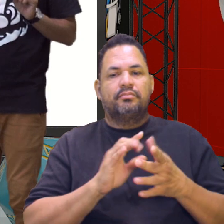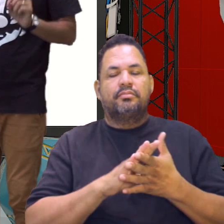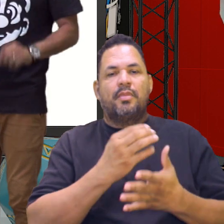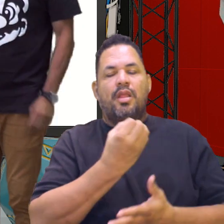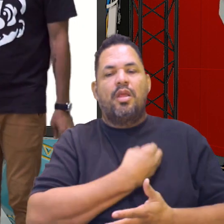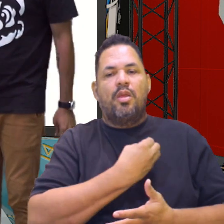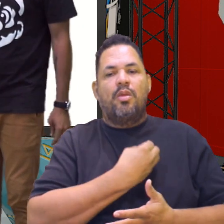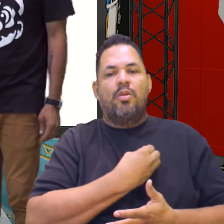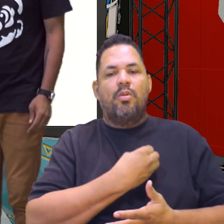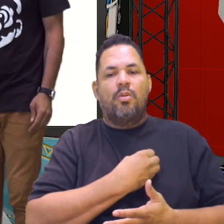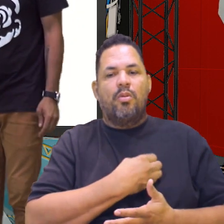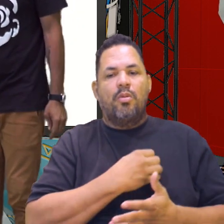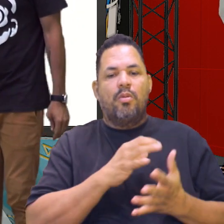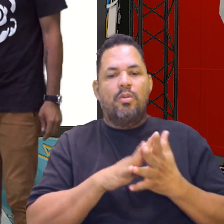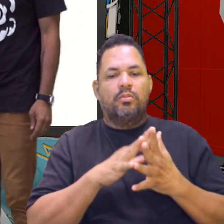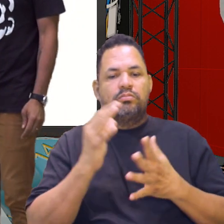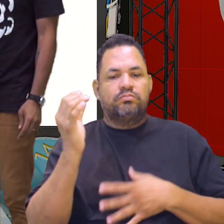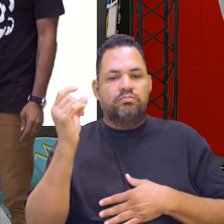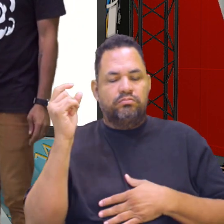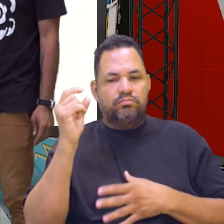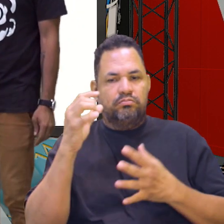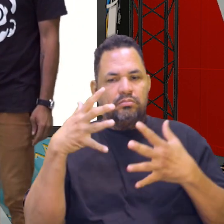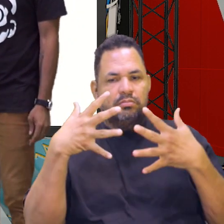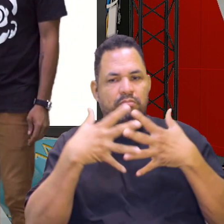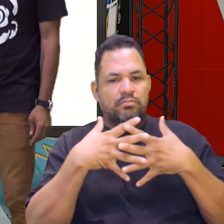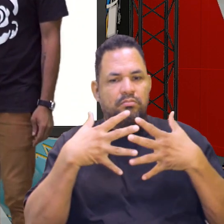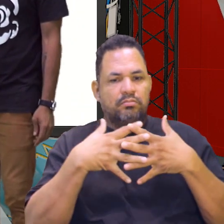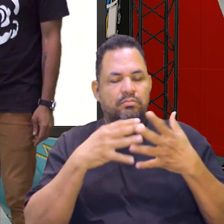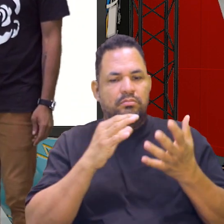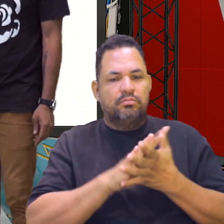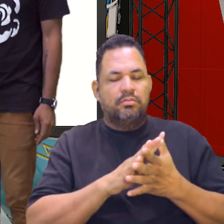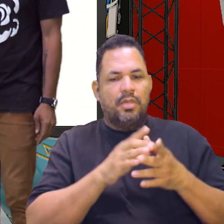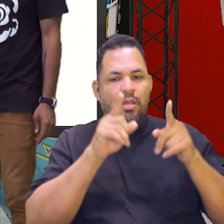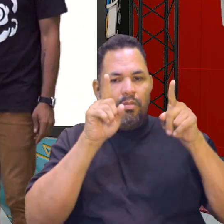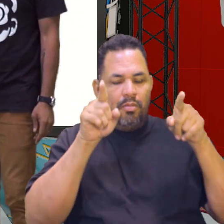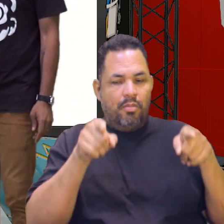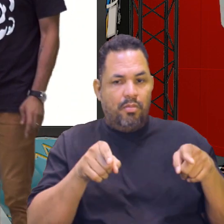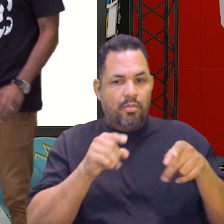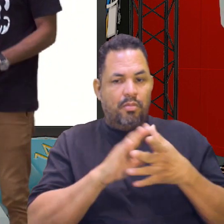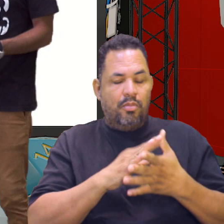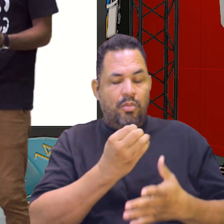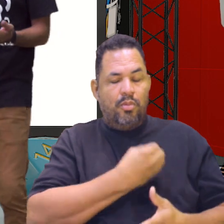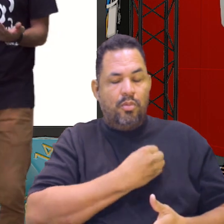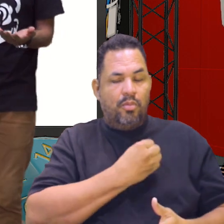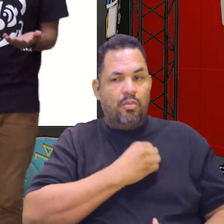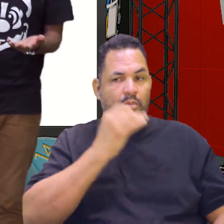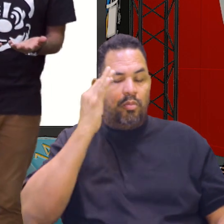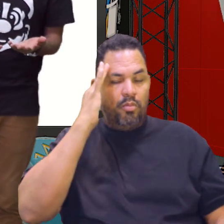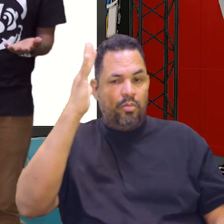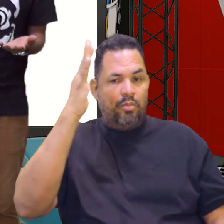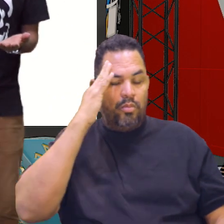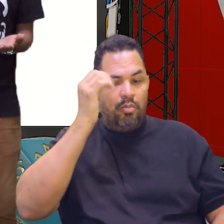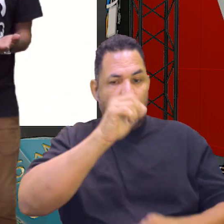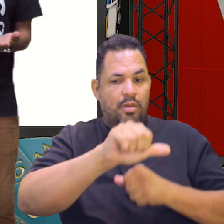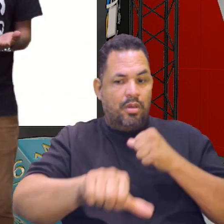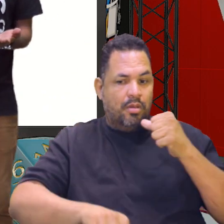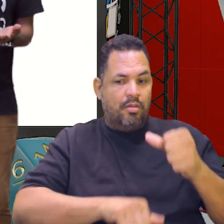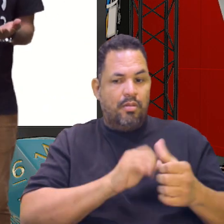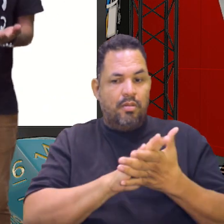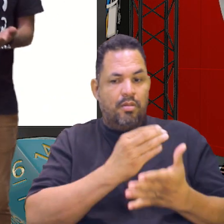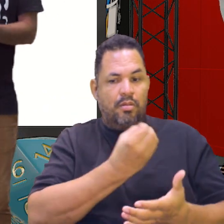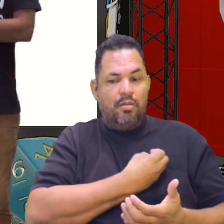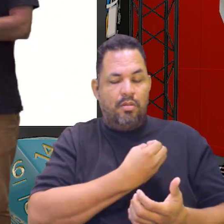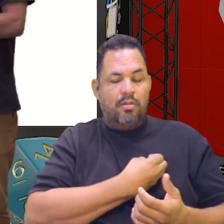números complexos, isso que nós estamos aqui embaixo é o módulo de um número imaginário. Eu estou transformando o número num número positivo.